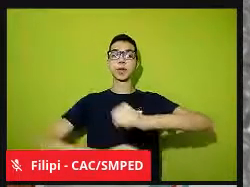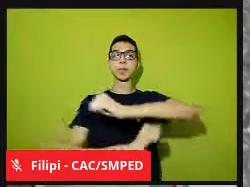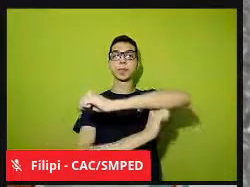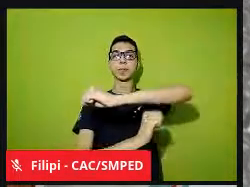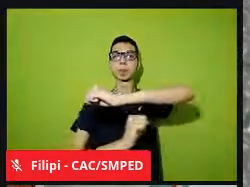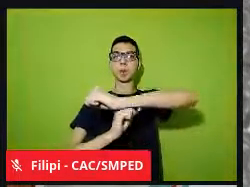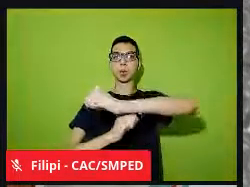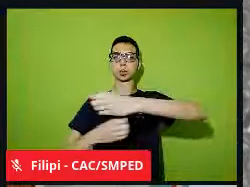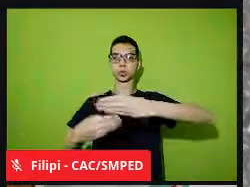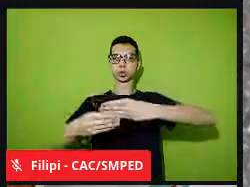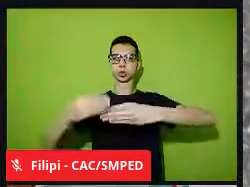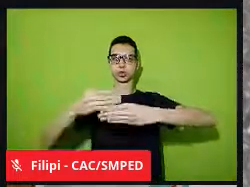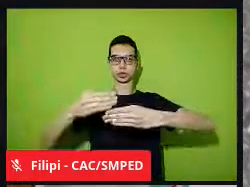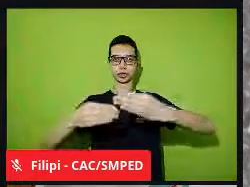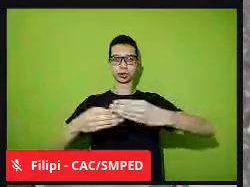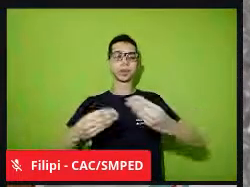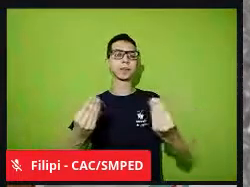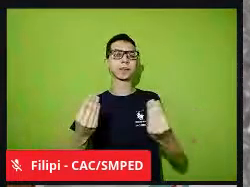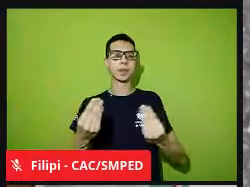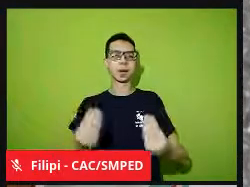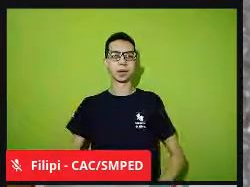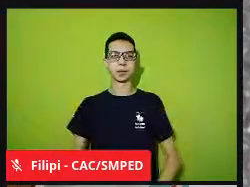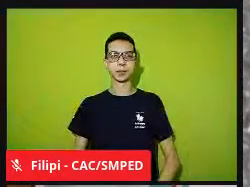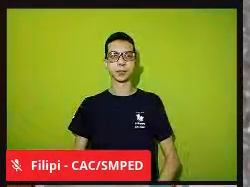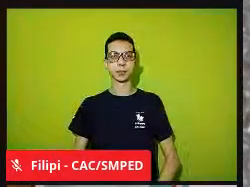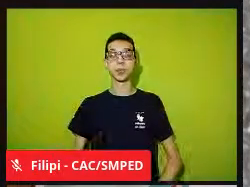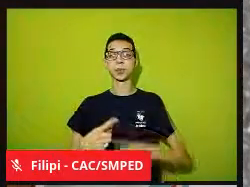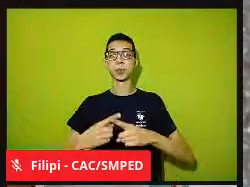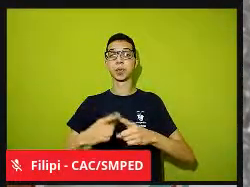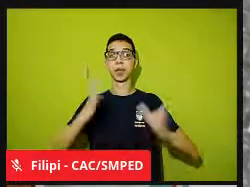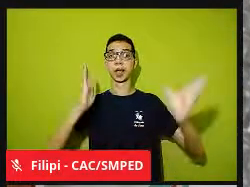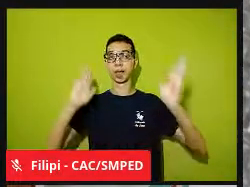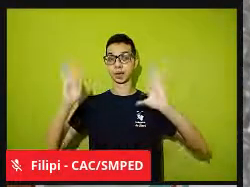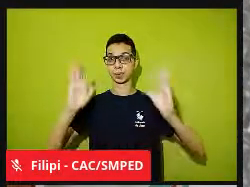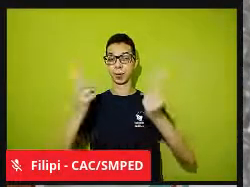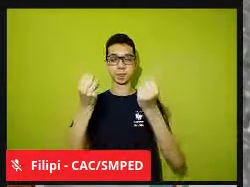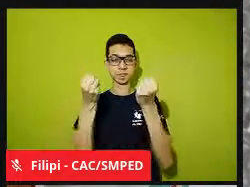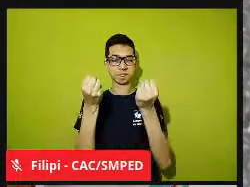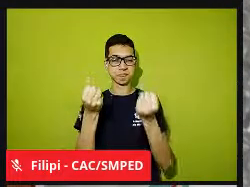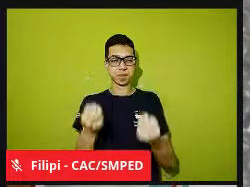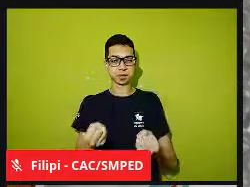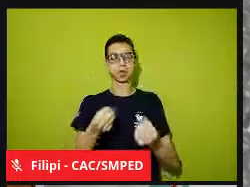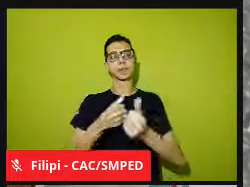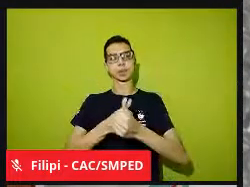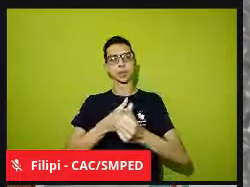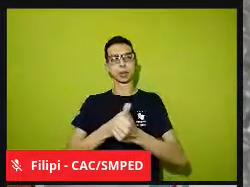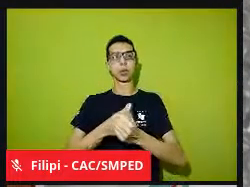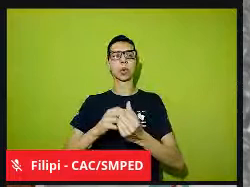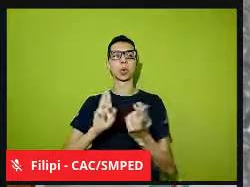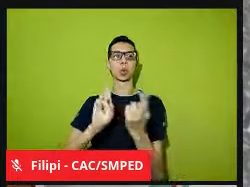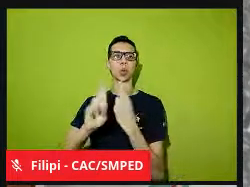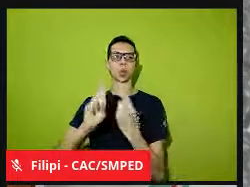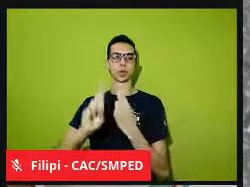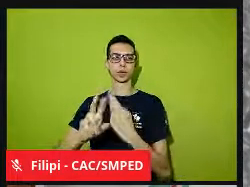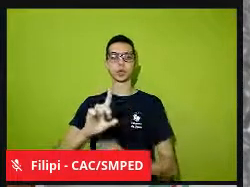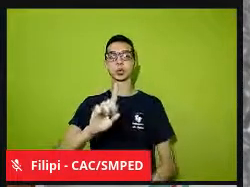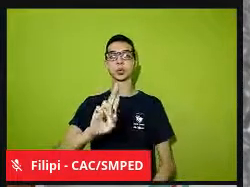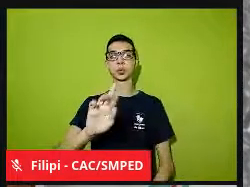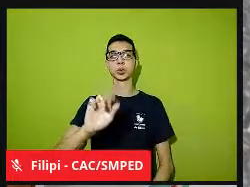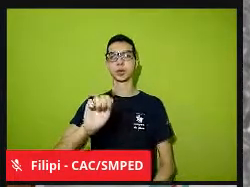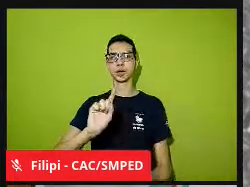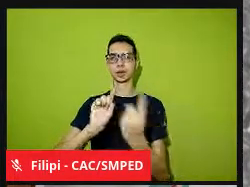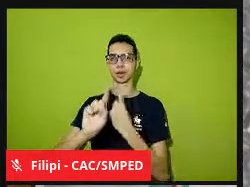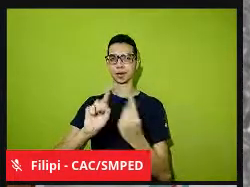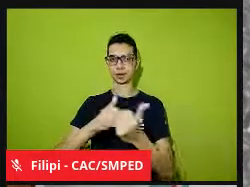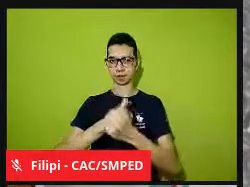poder jogar todo esse tráfego pesado de caminhão mais para próximo da rodovia Presidente Dutra, numa rua paralela à rodovia